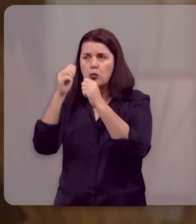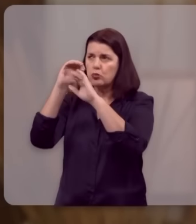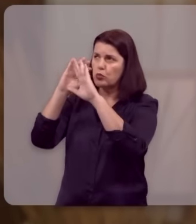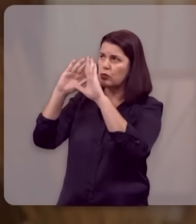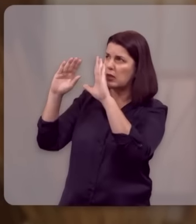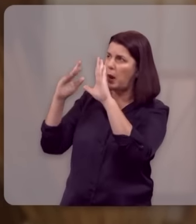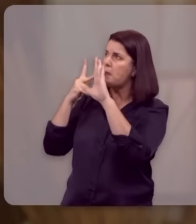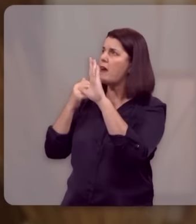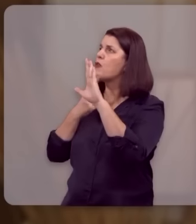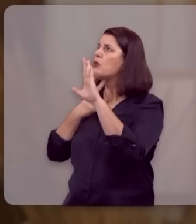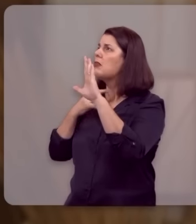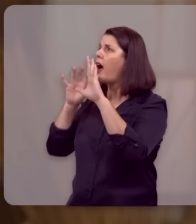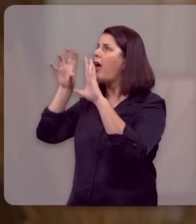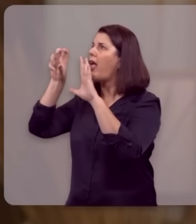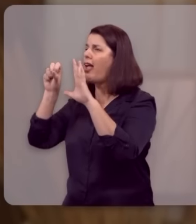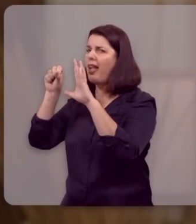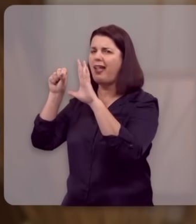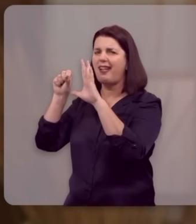Você tem